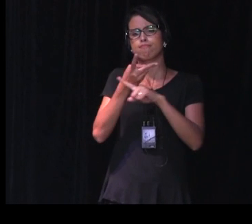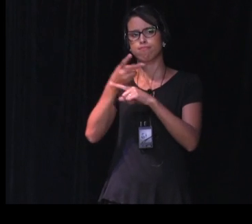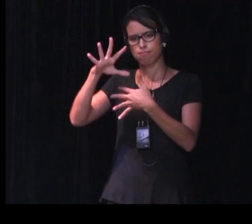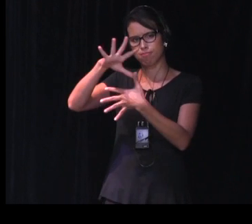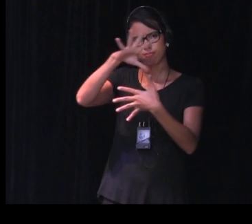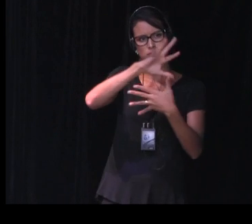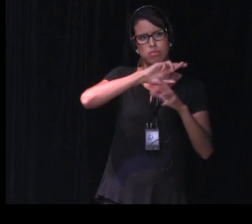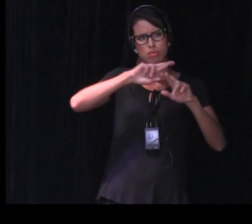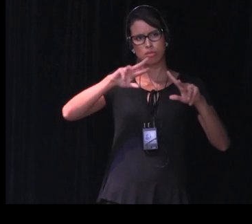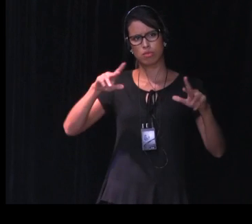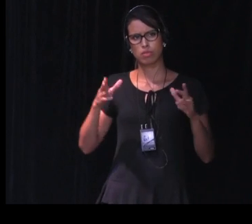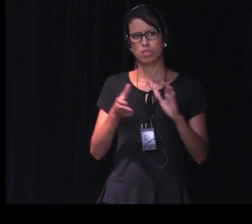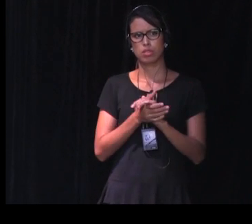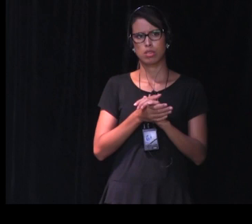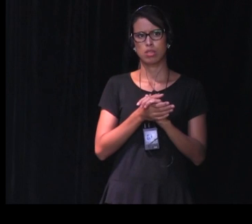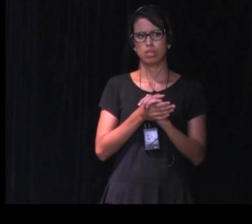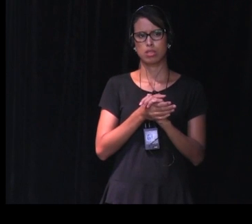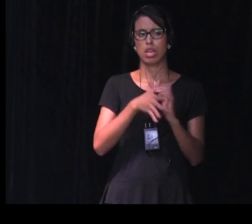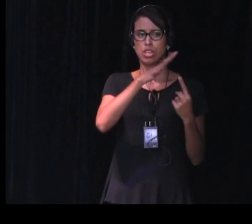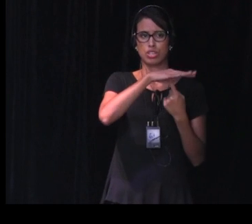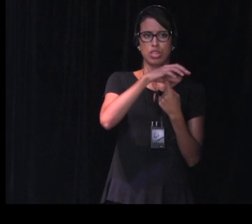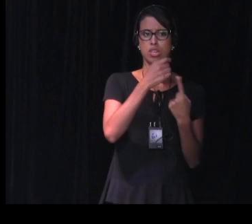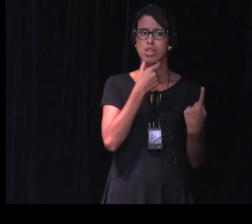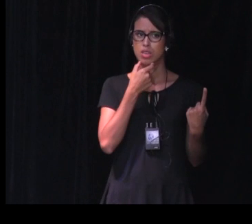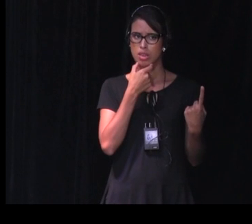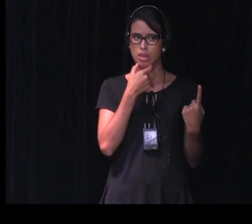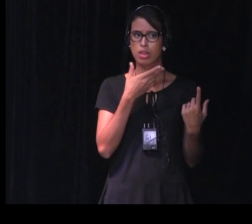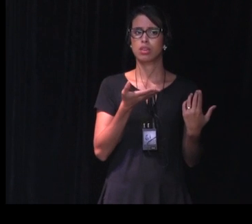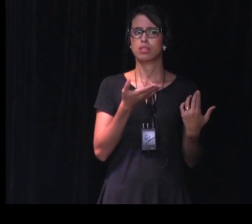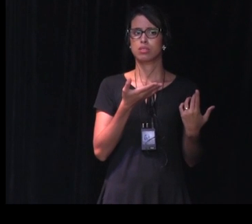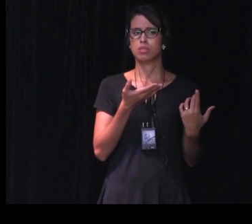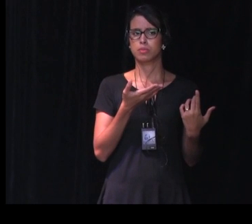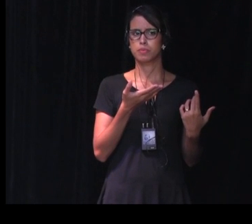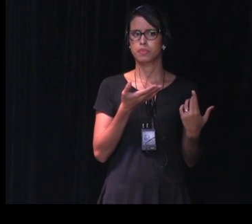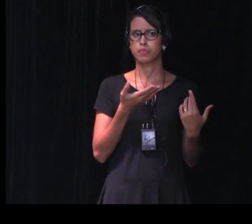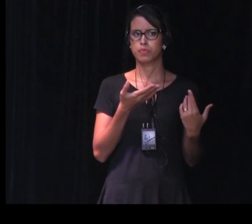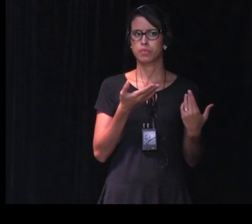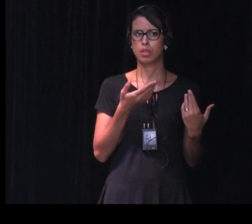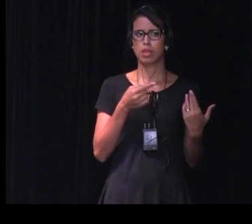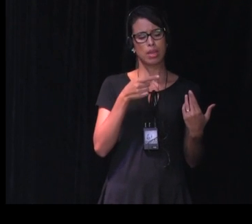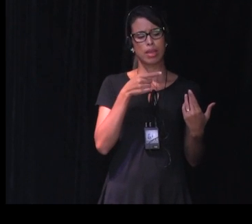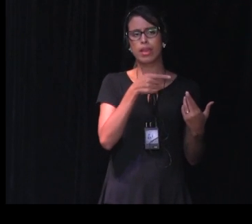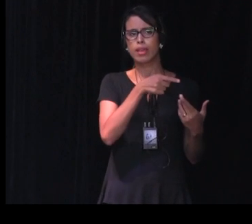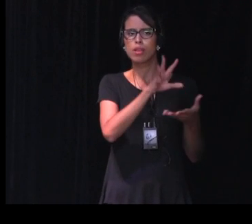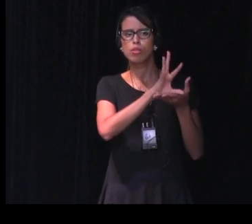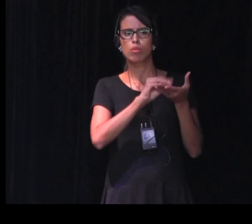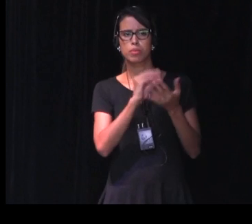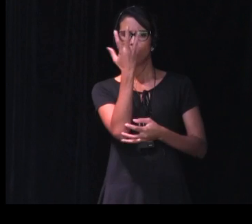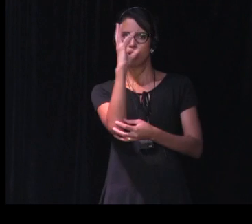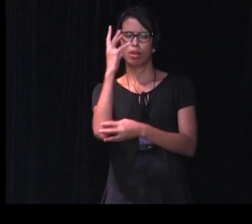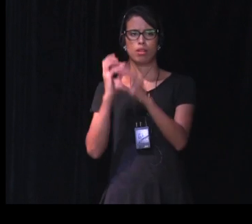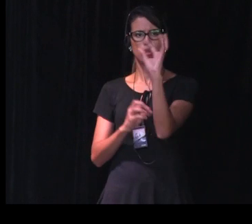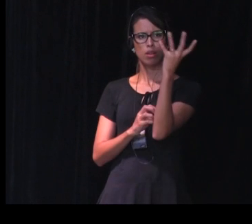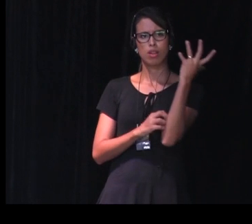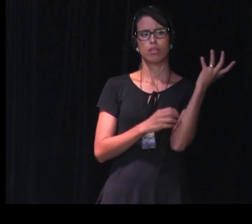de explorar o território. Por outro lado, a ideia do jardim inglês se constitui nessa coleção de